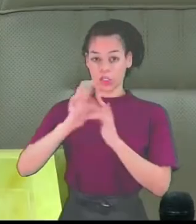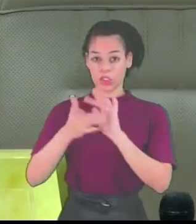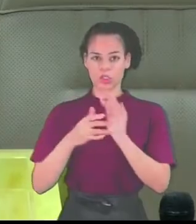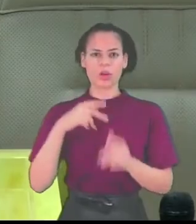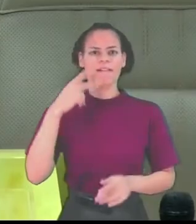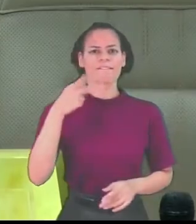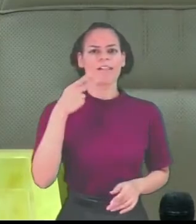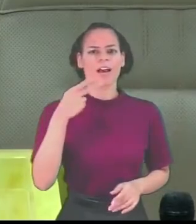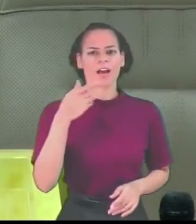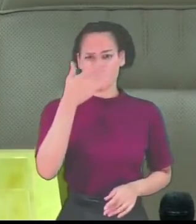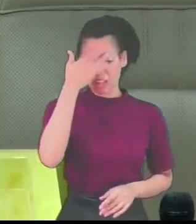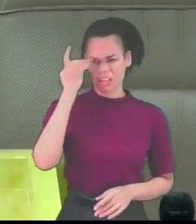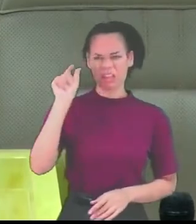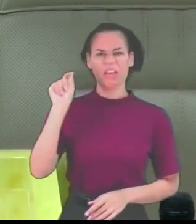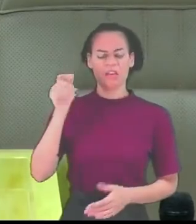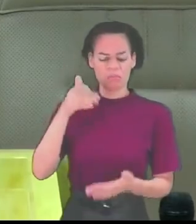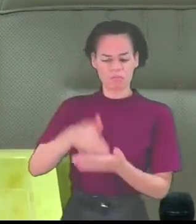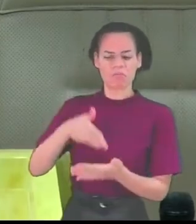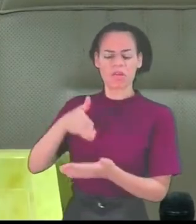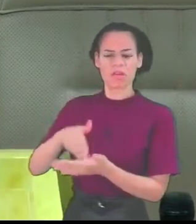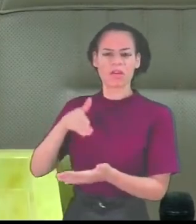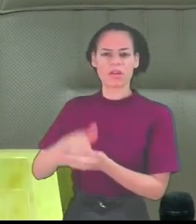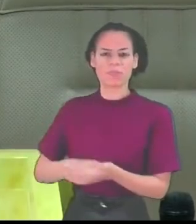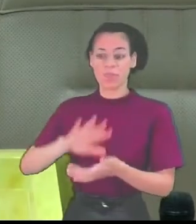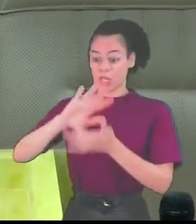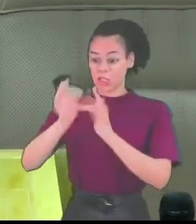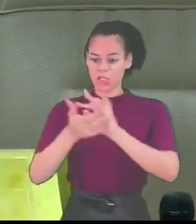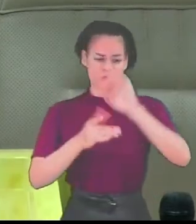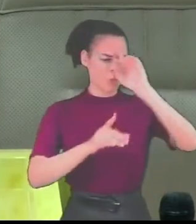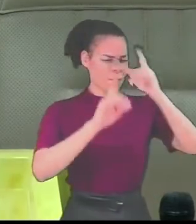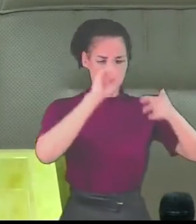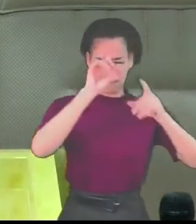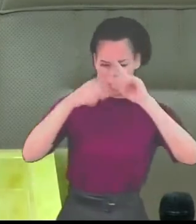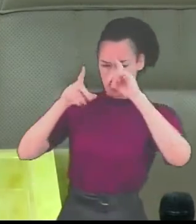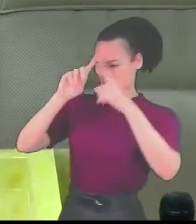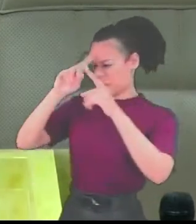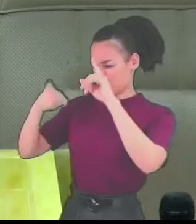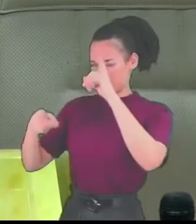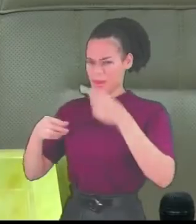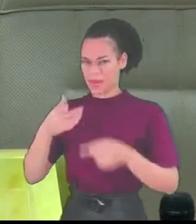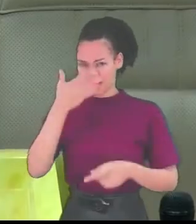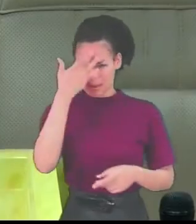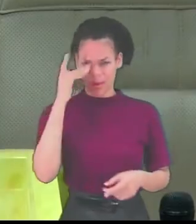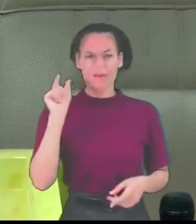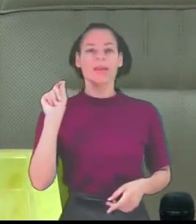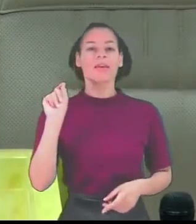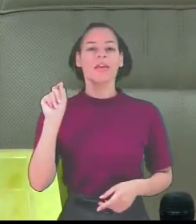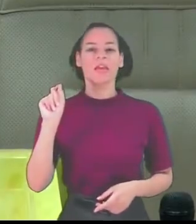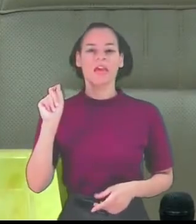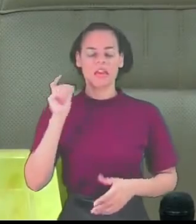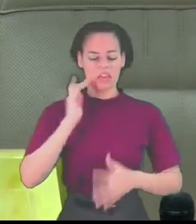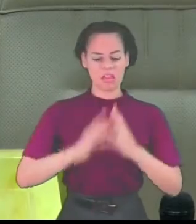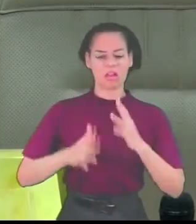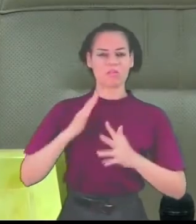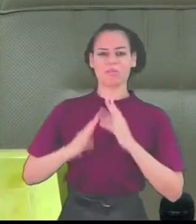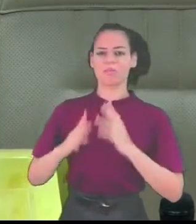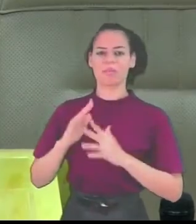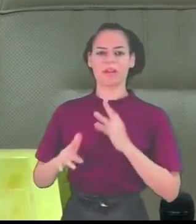quem pode impedir da terminando ele quem pode impedir